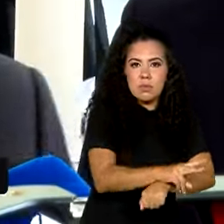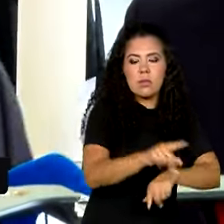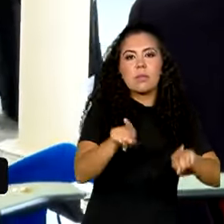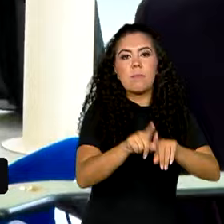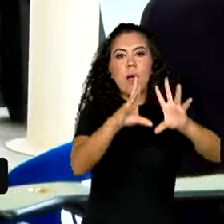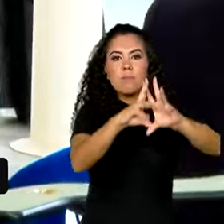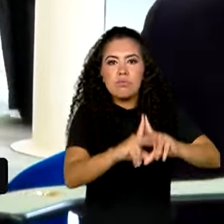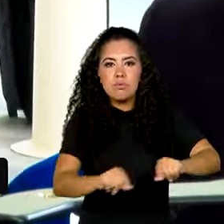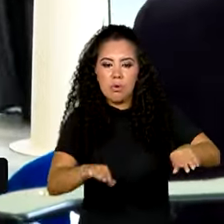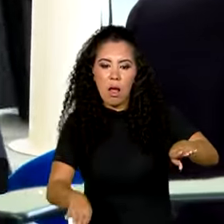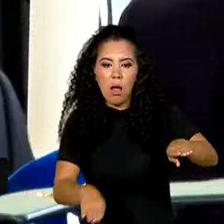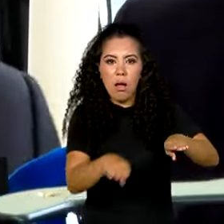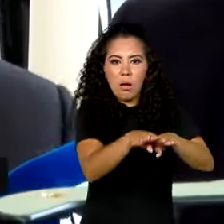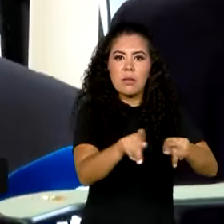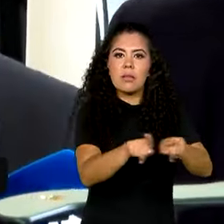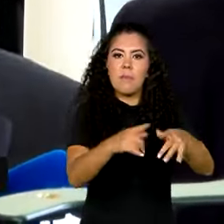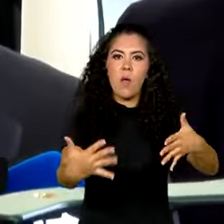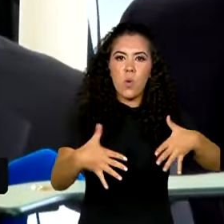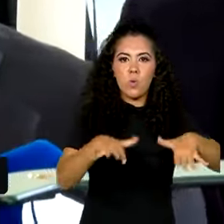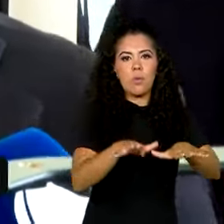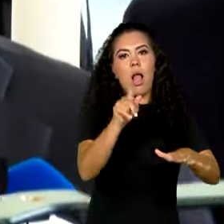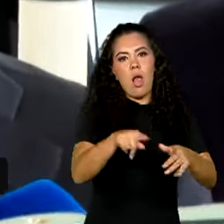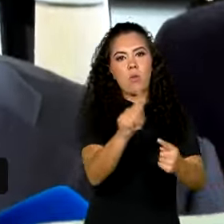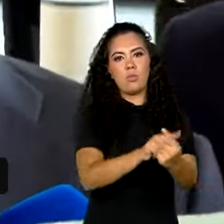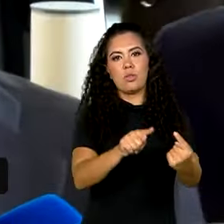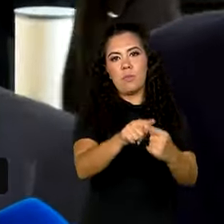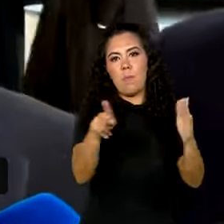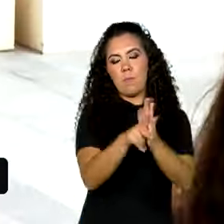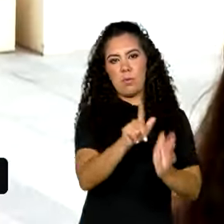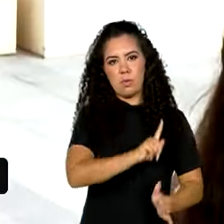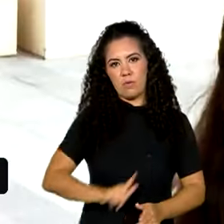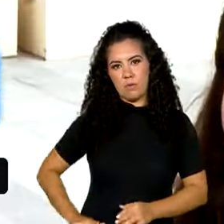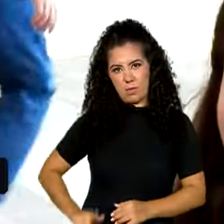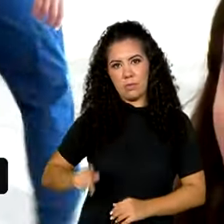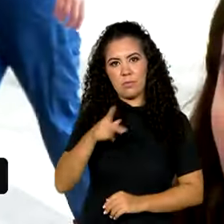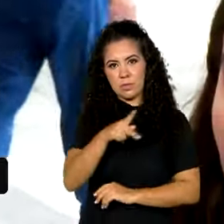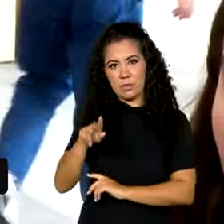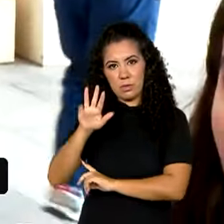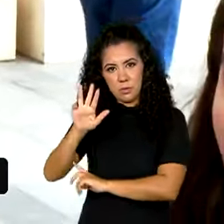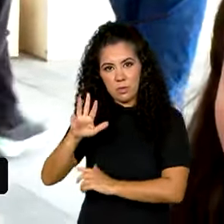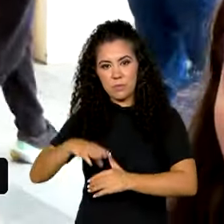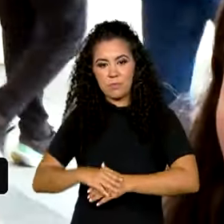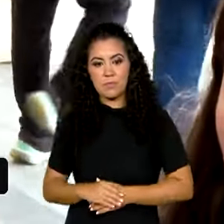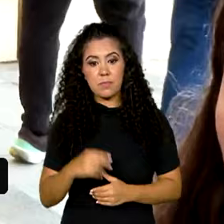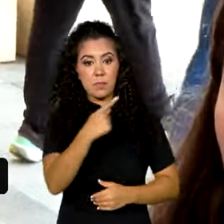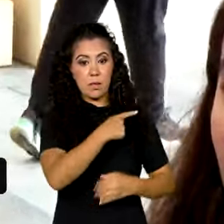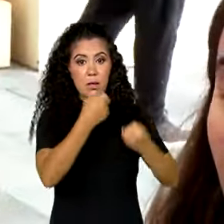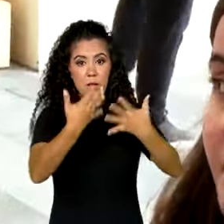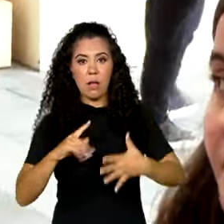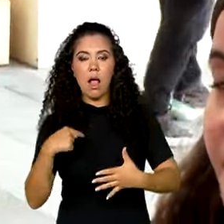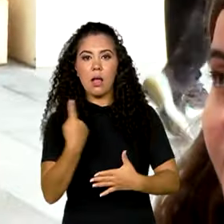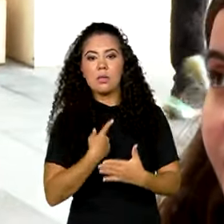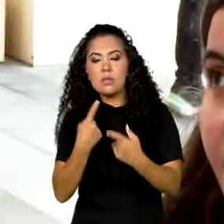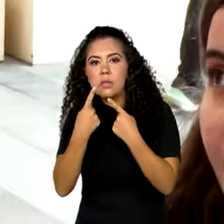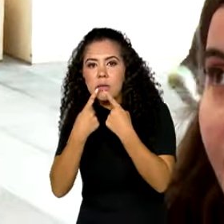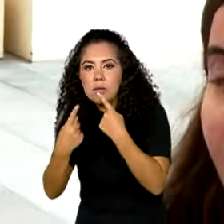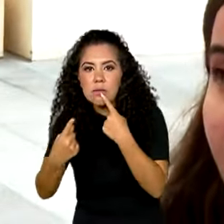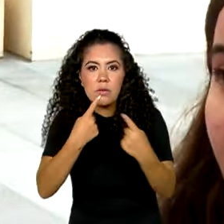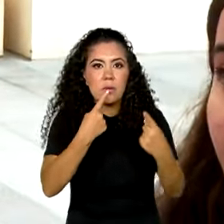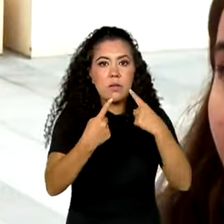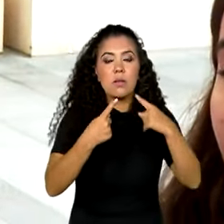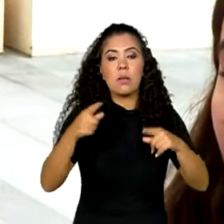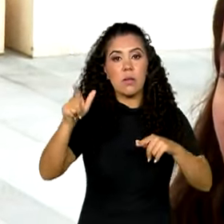desigualdade, fazer inclusão social, que é o grande objetivo do governo do presidente Lula. Nós estamos dialogando com os investidores internacionais